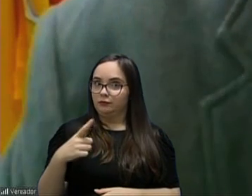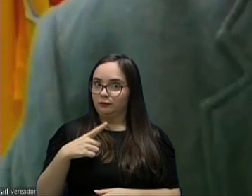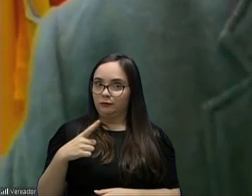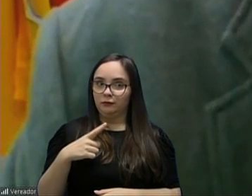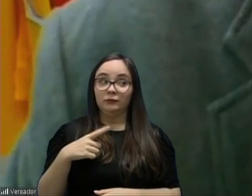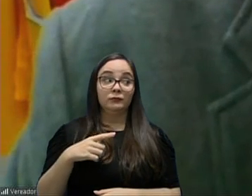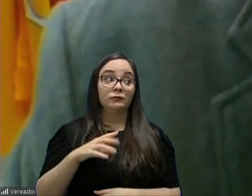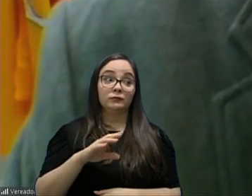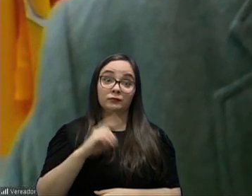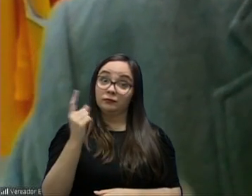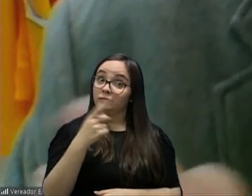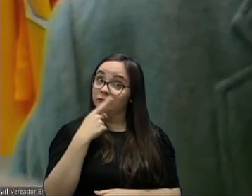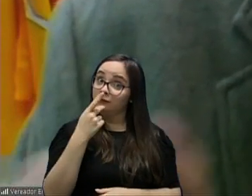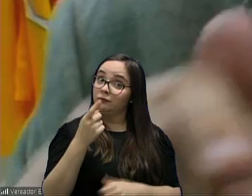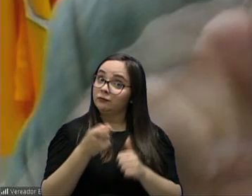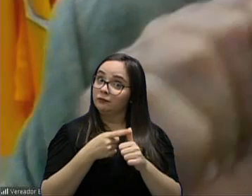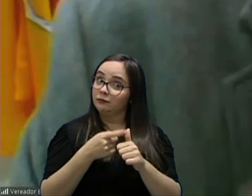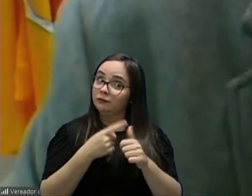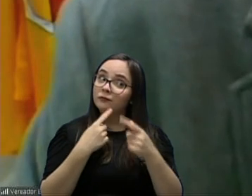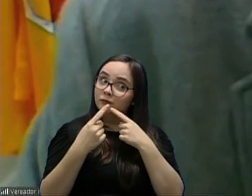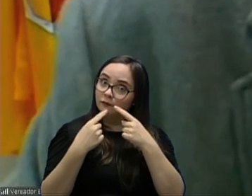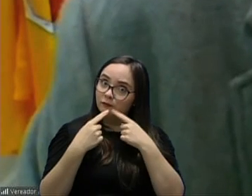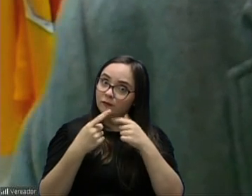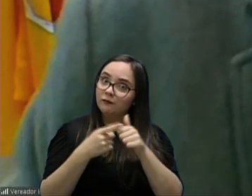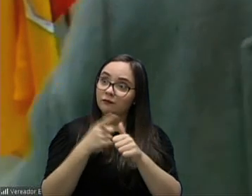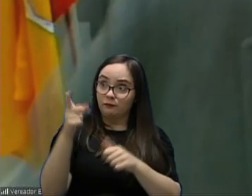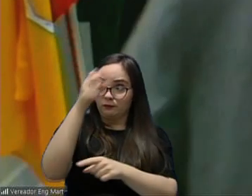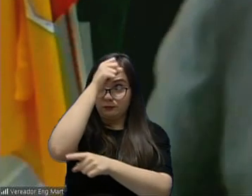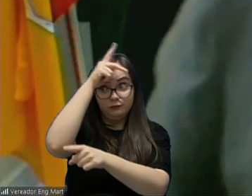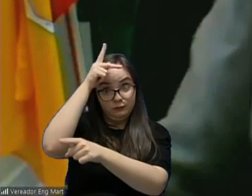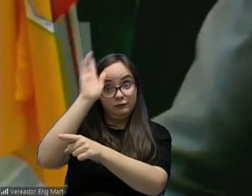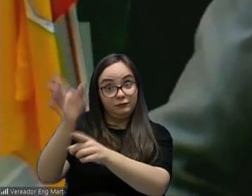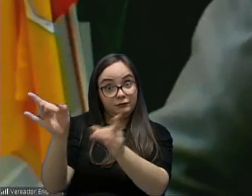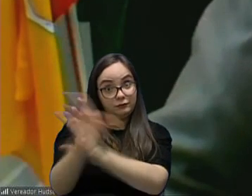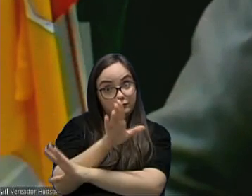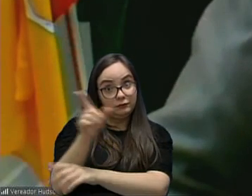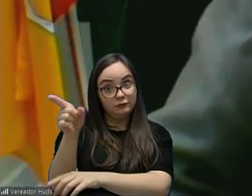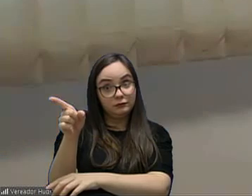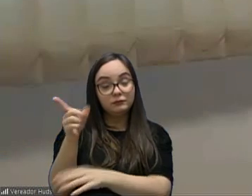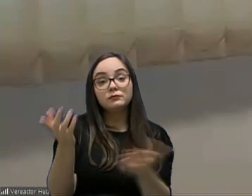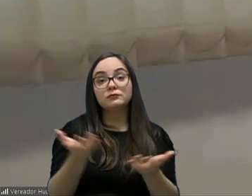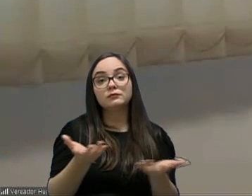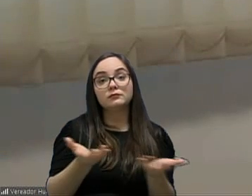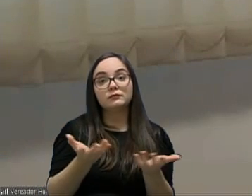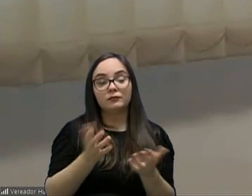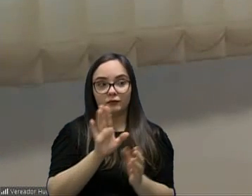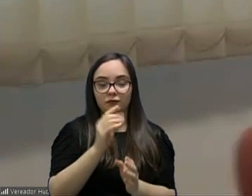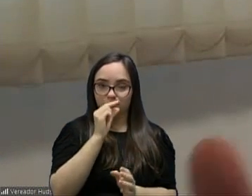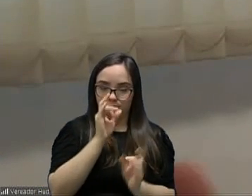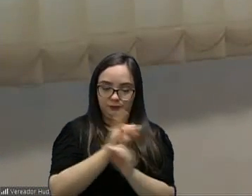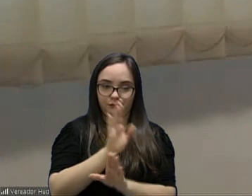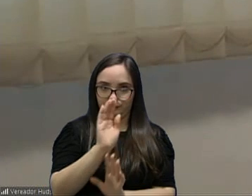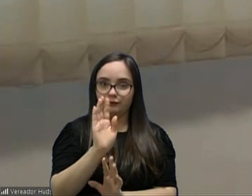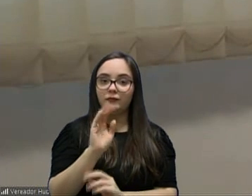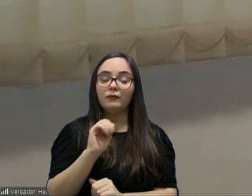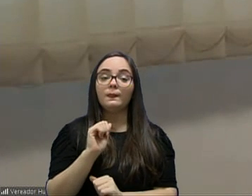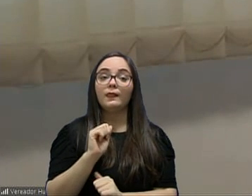Colocar em pauta. A prefeita comprou a parte dela. Martinez, se eu puder encerrar, eu gostaria que o